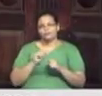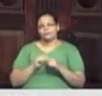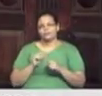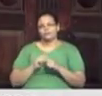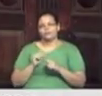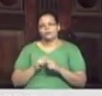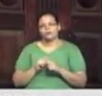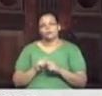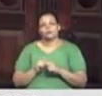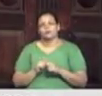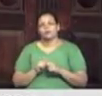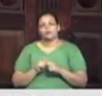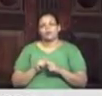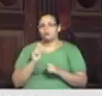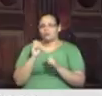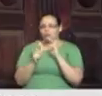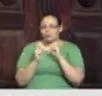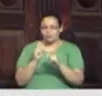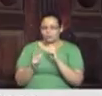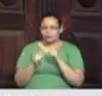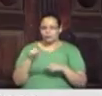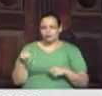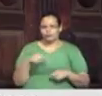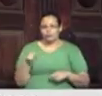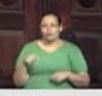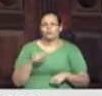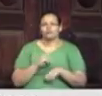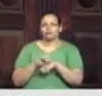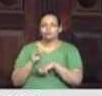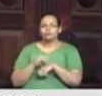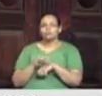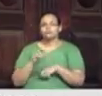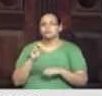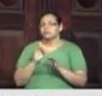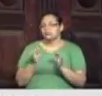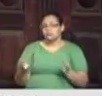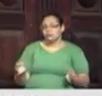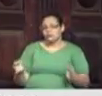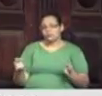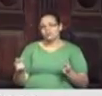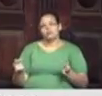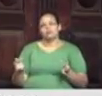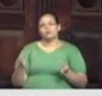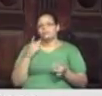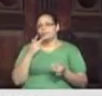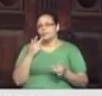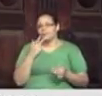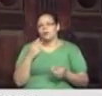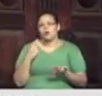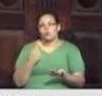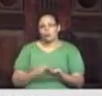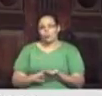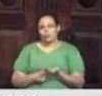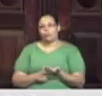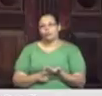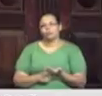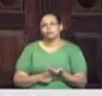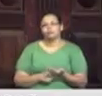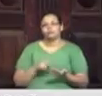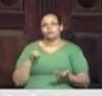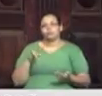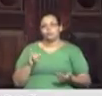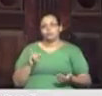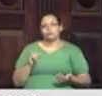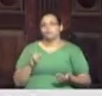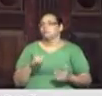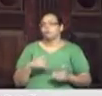rebateu efetivamente nenhuma das críticas que nós colocamos. Simplesmente disse que esse acordo vai